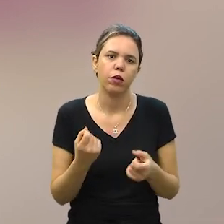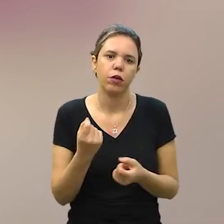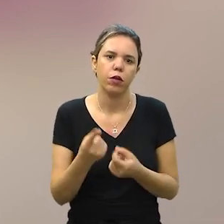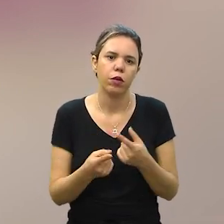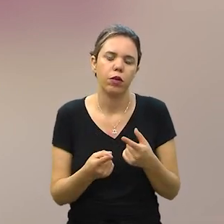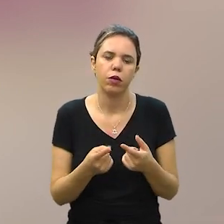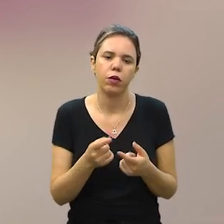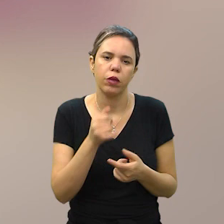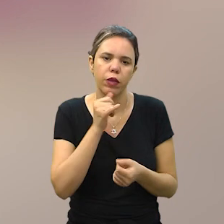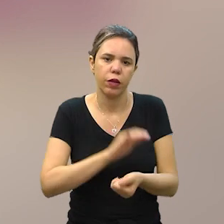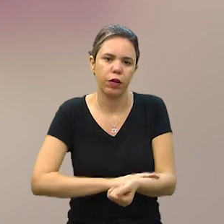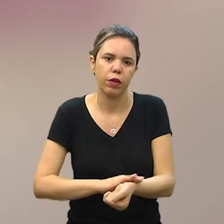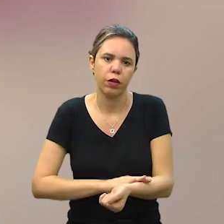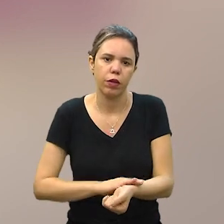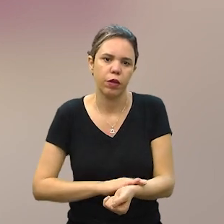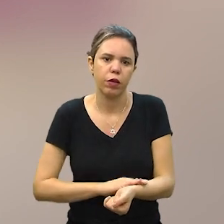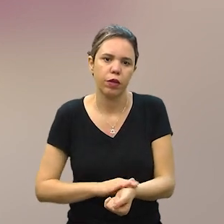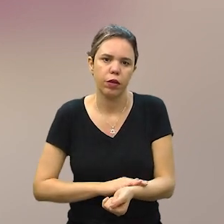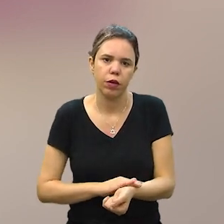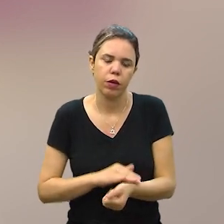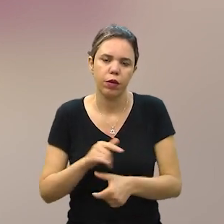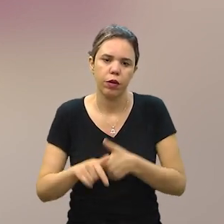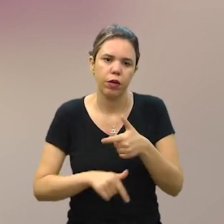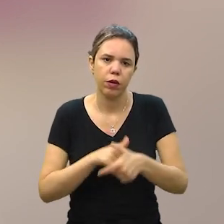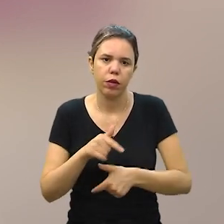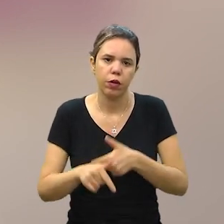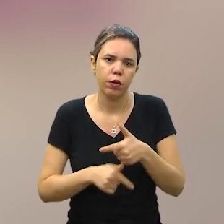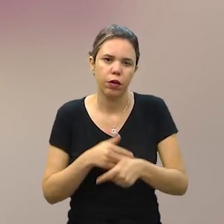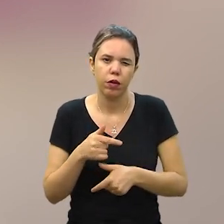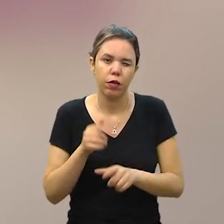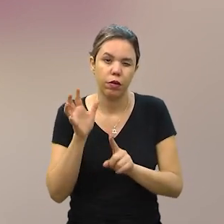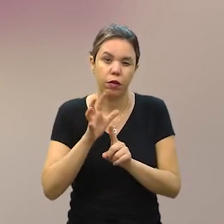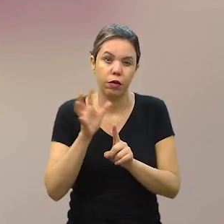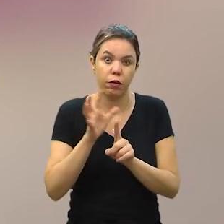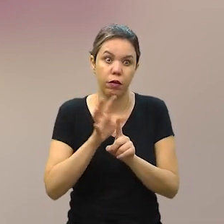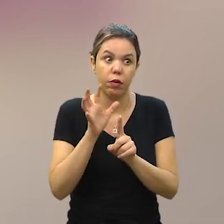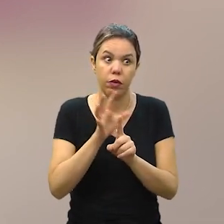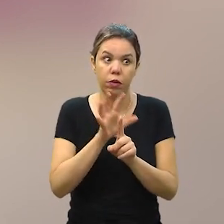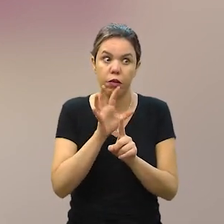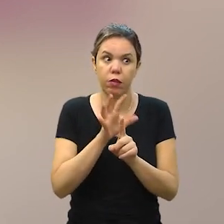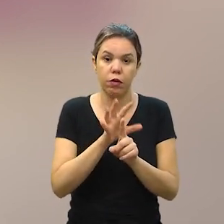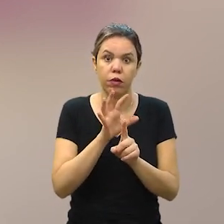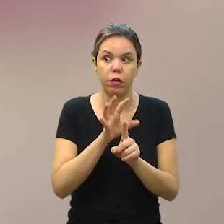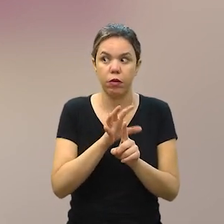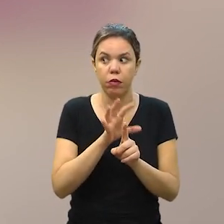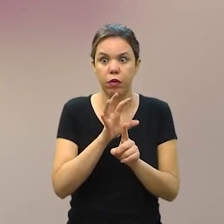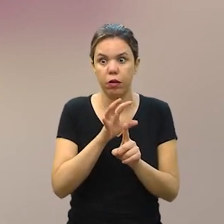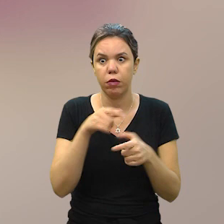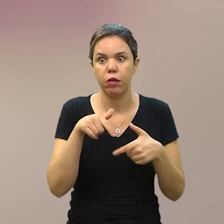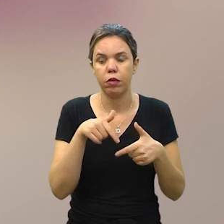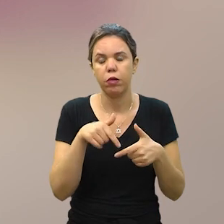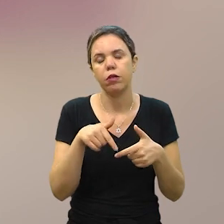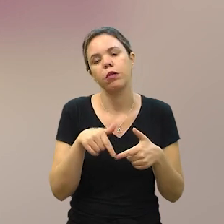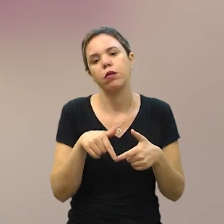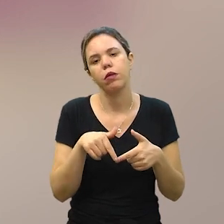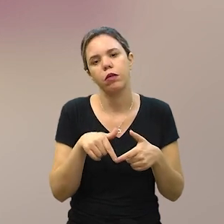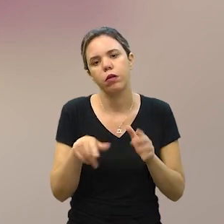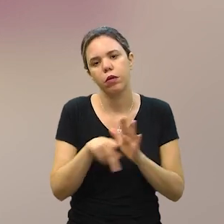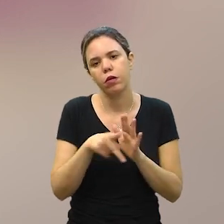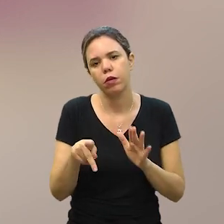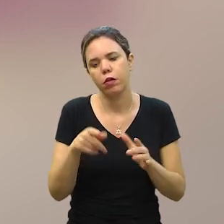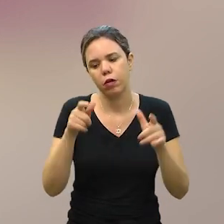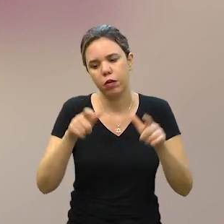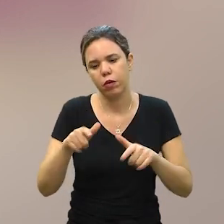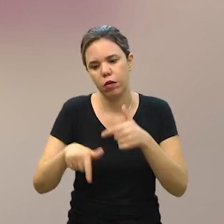dos casos do estresse, de trabalhar ali sobre a pressão, não só sobre a pressão do